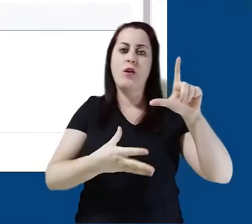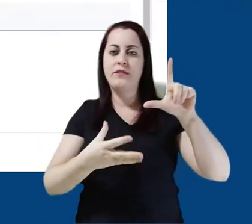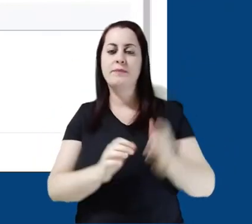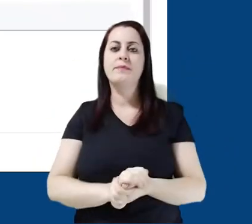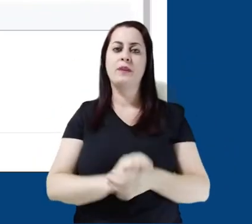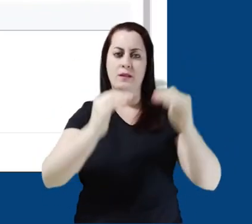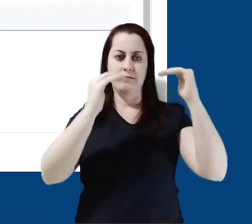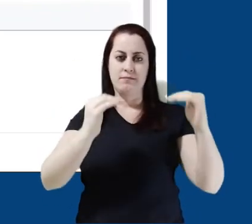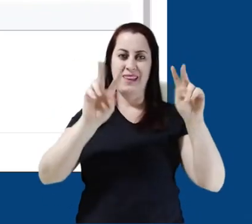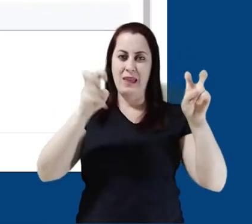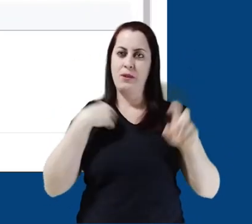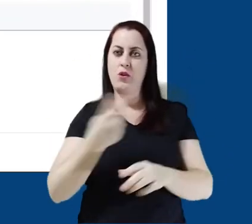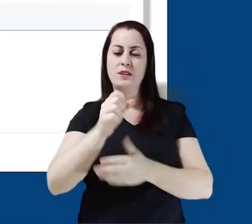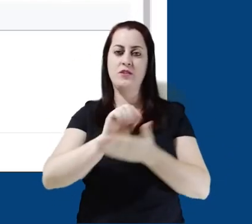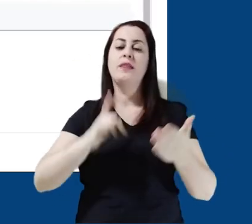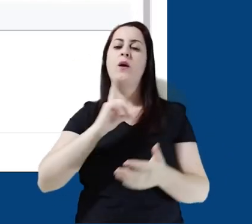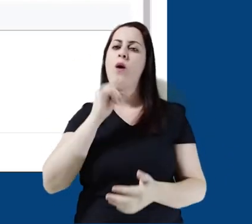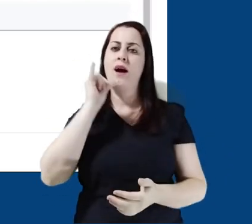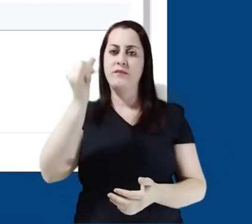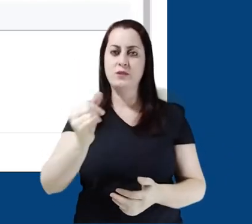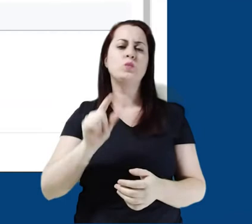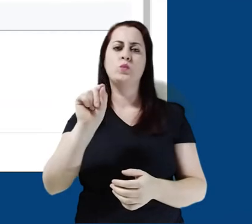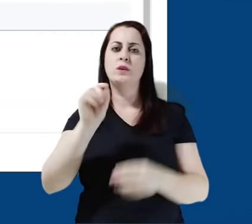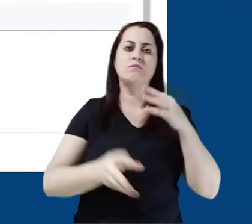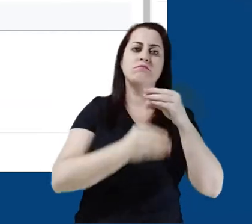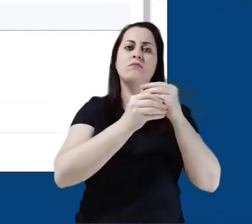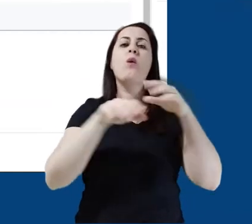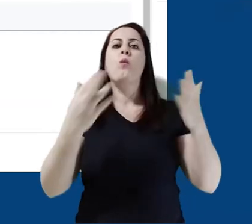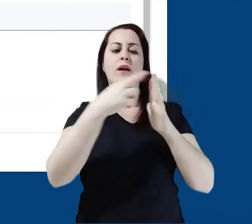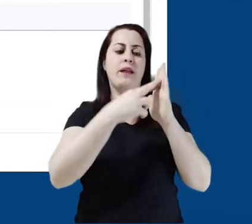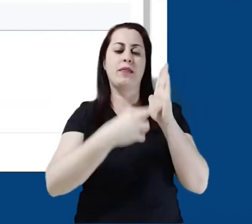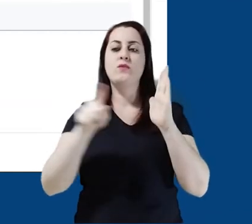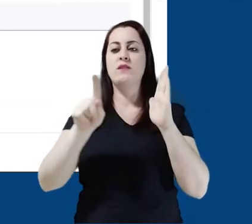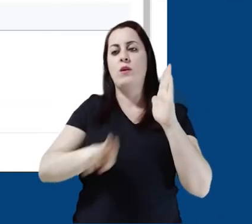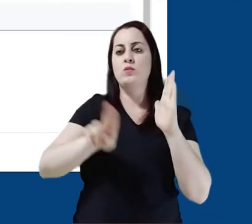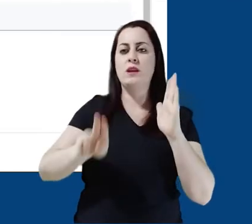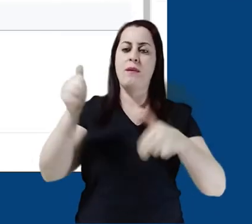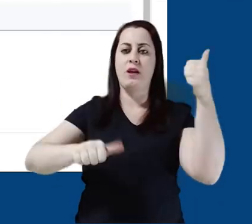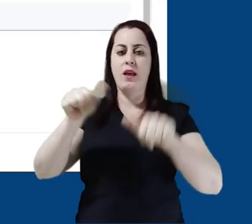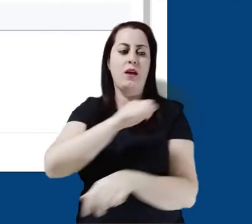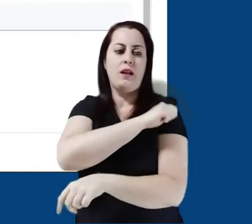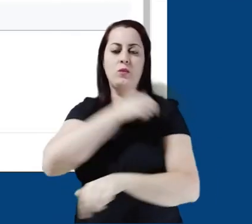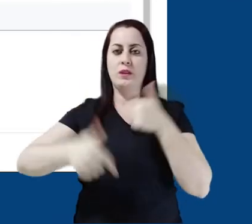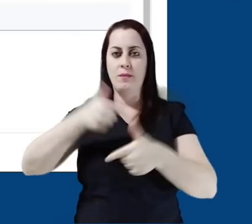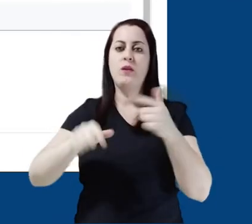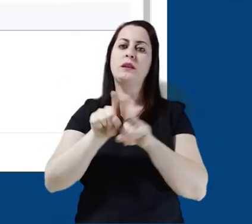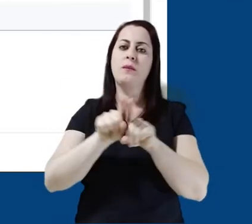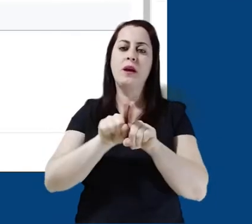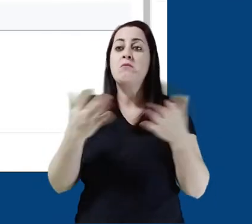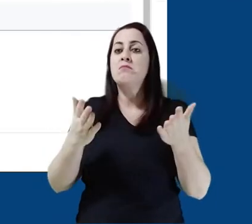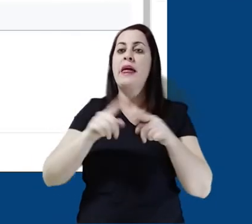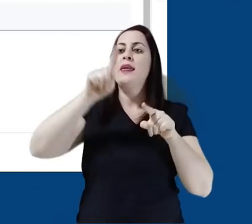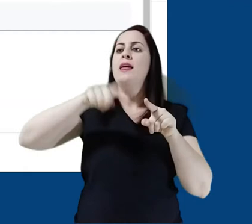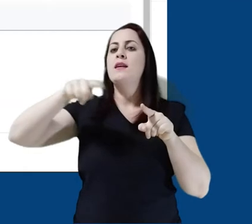logo abaixo do título na nossa atividade temos um aviso adicione os critérios que você usará para avaliar os trabalhos dos alunos e os níveis de